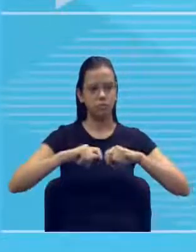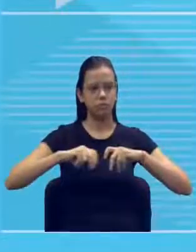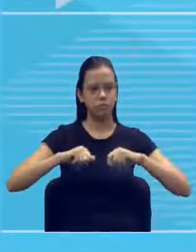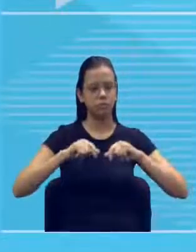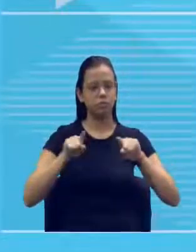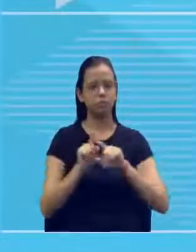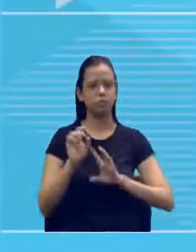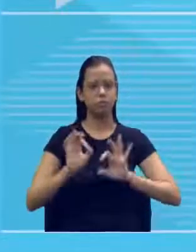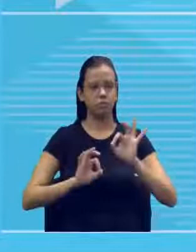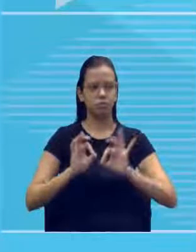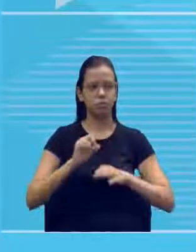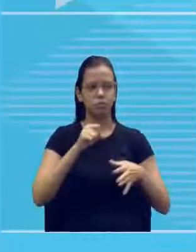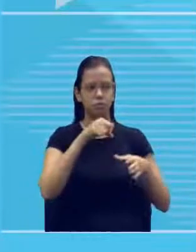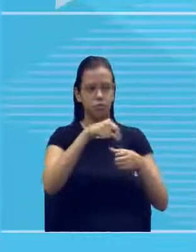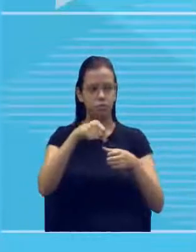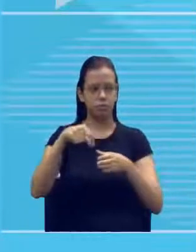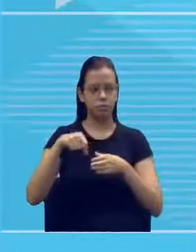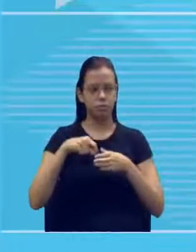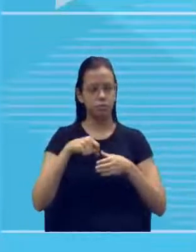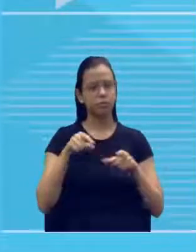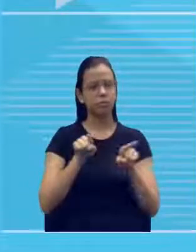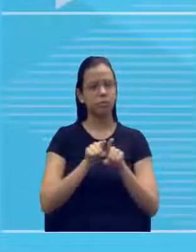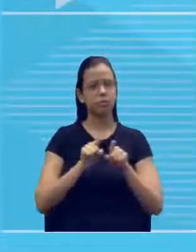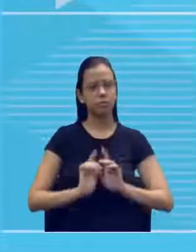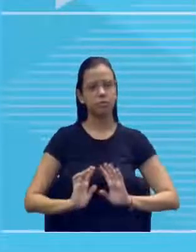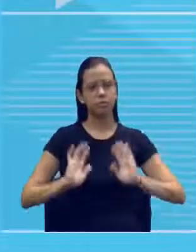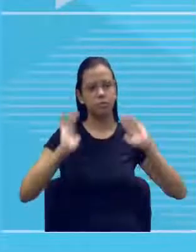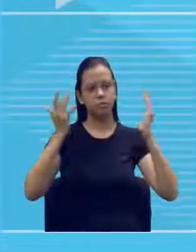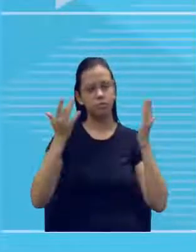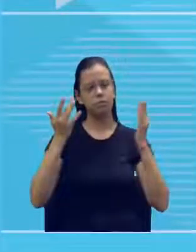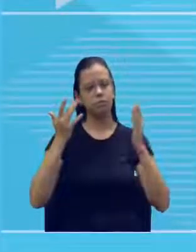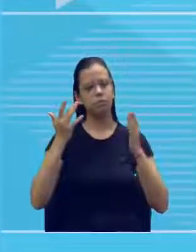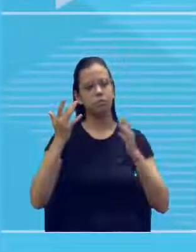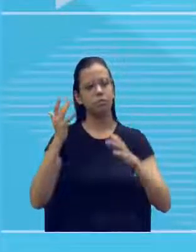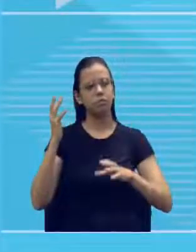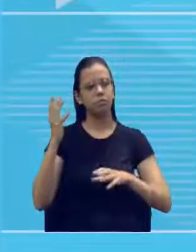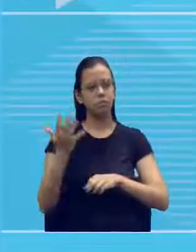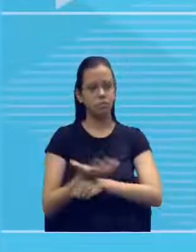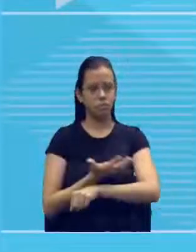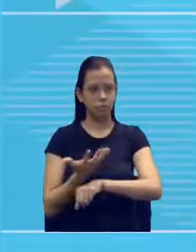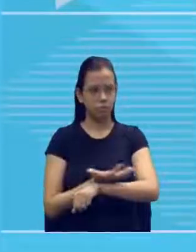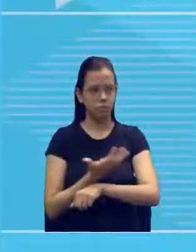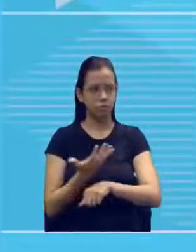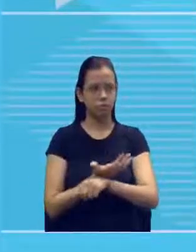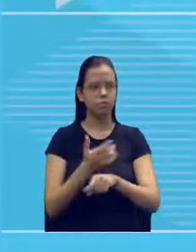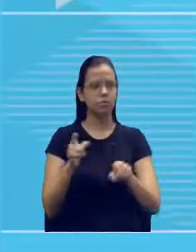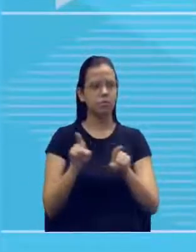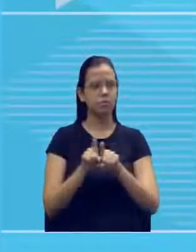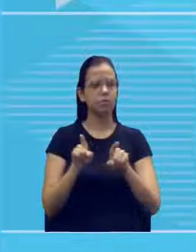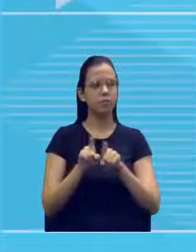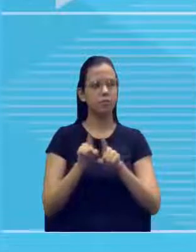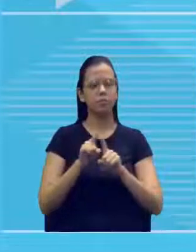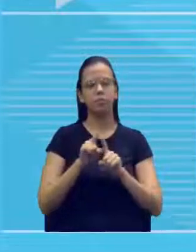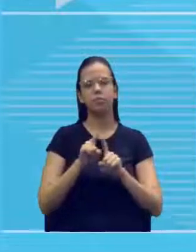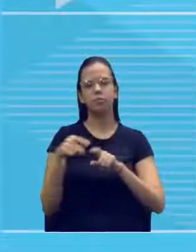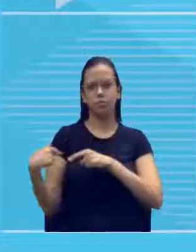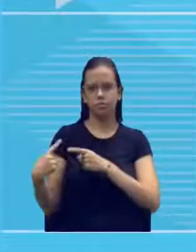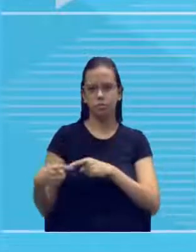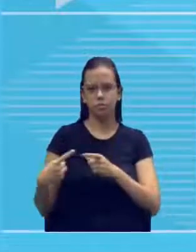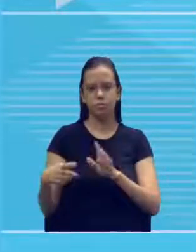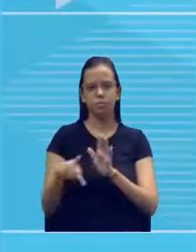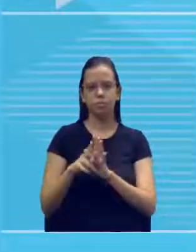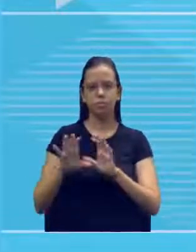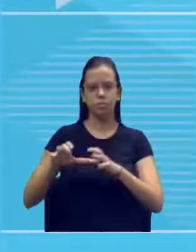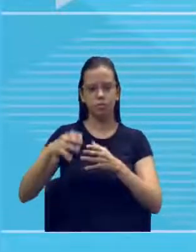o preparo para o plantio, de celebrar a colheita e fertilidade dos rebanhos.